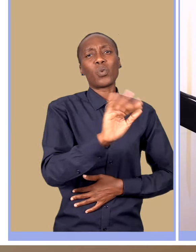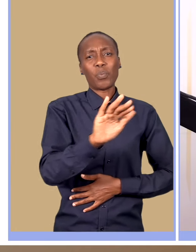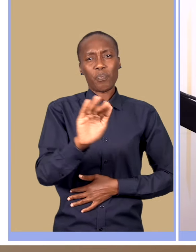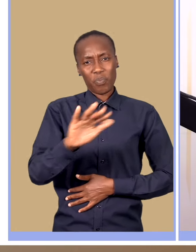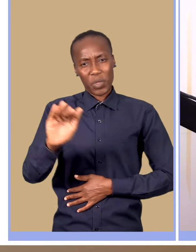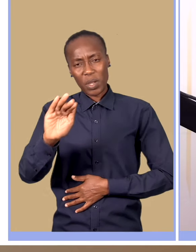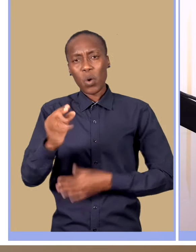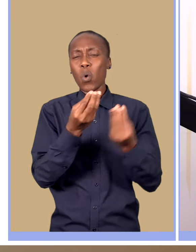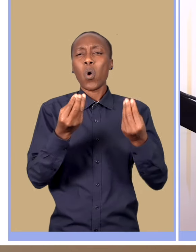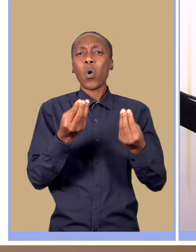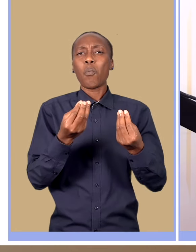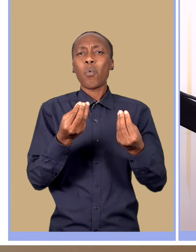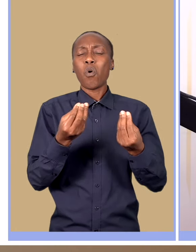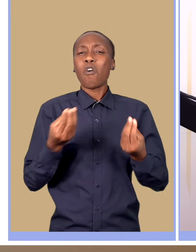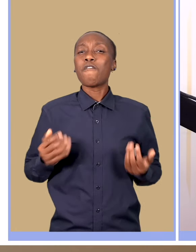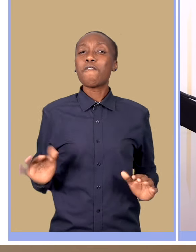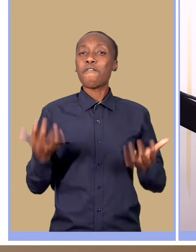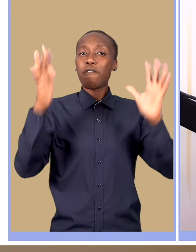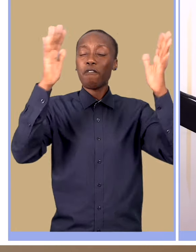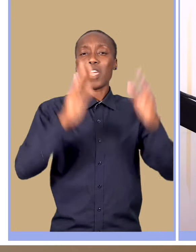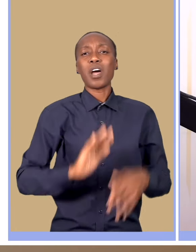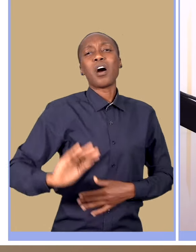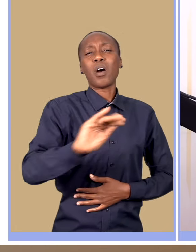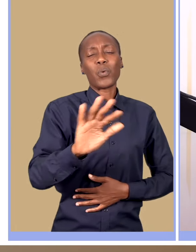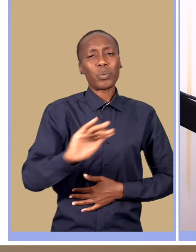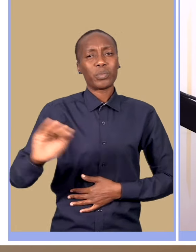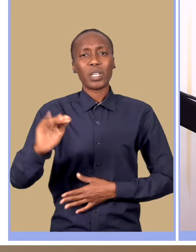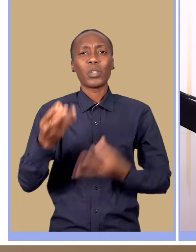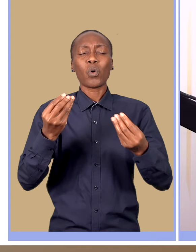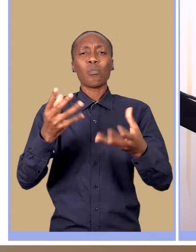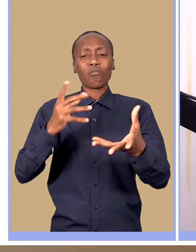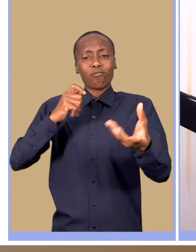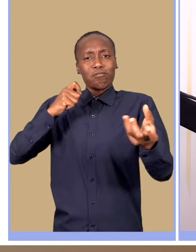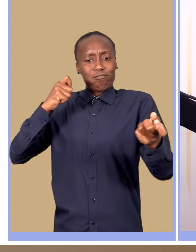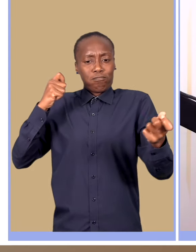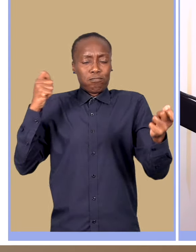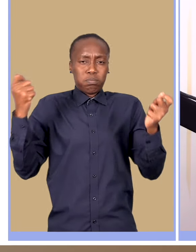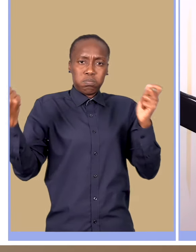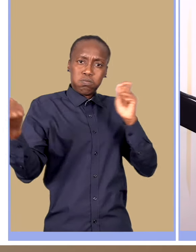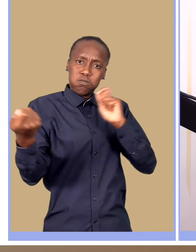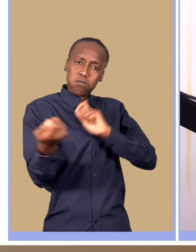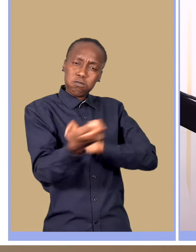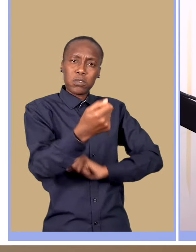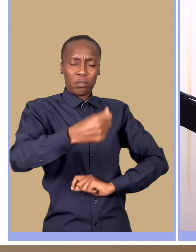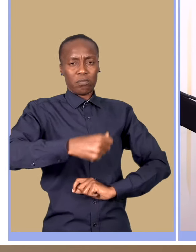lá nas comunidades, de como as comunidades vivem e conseguem adaptar-se a